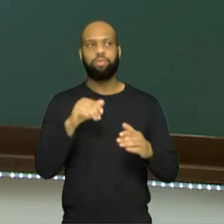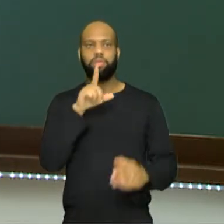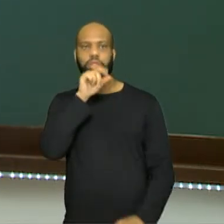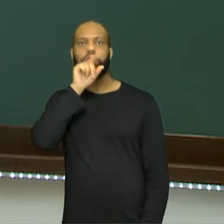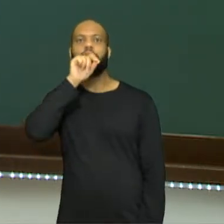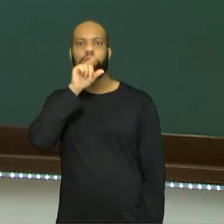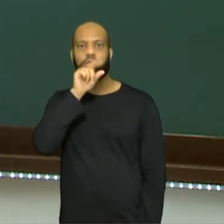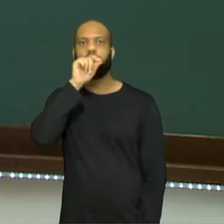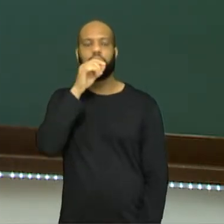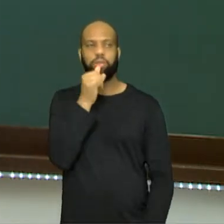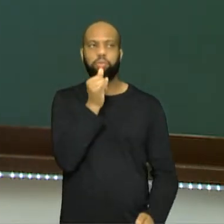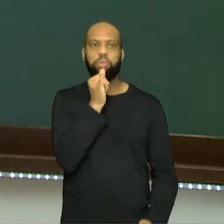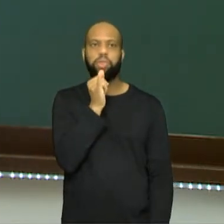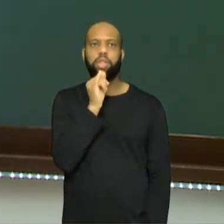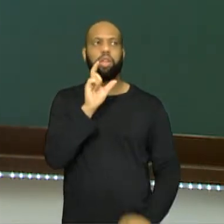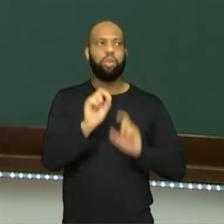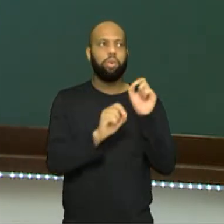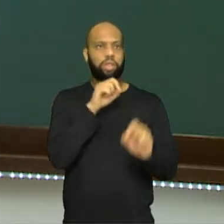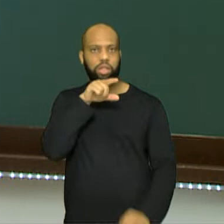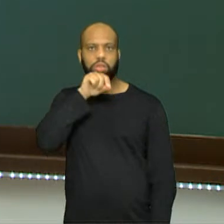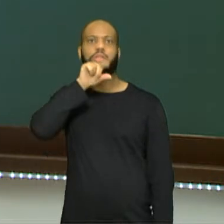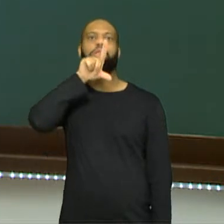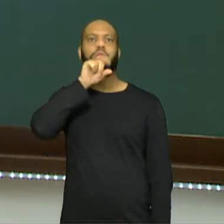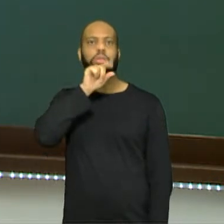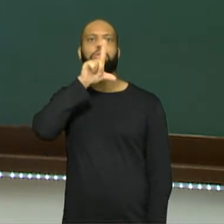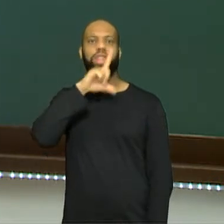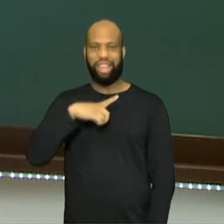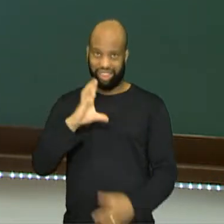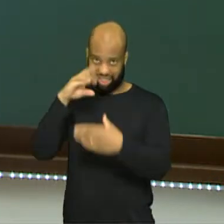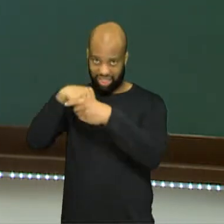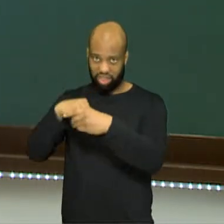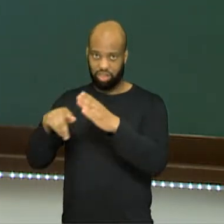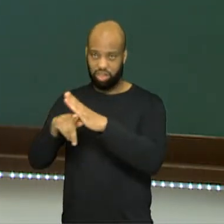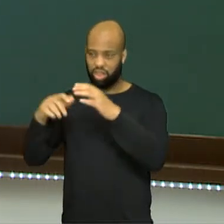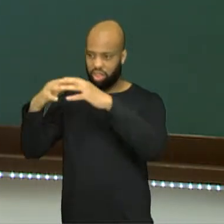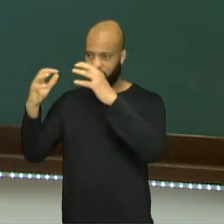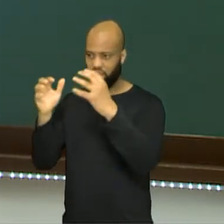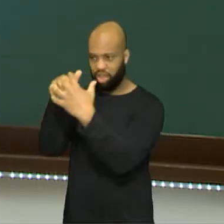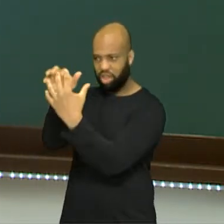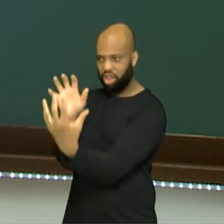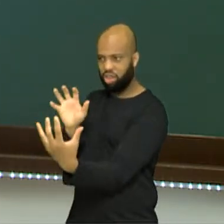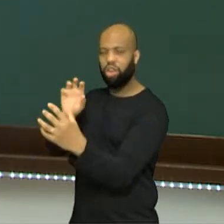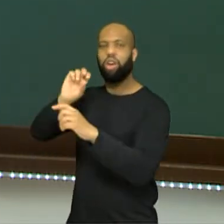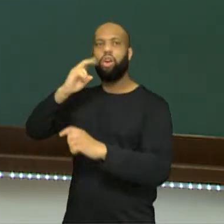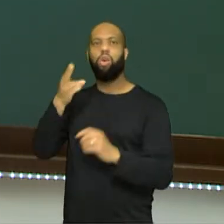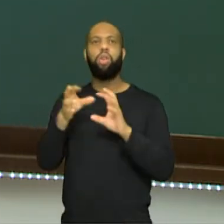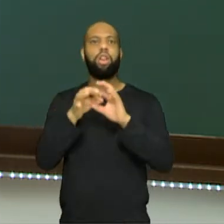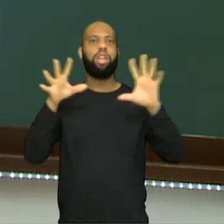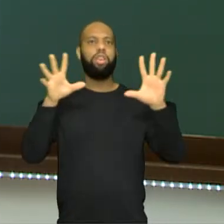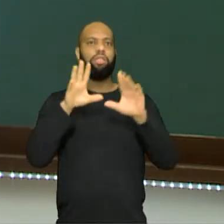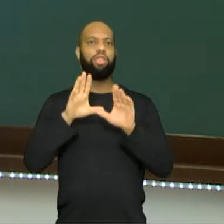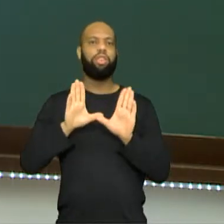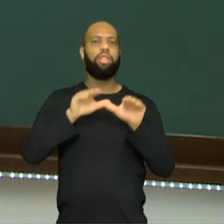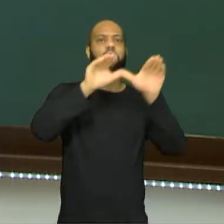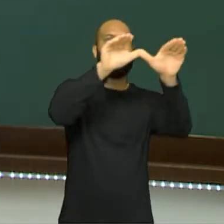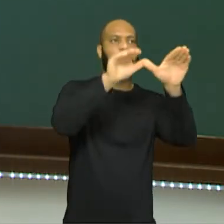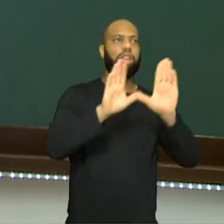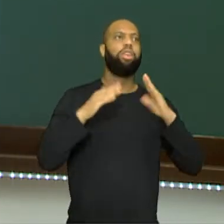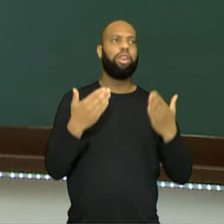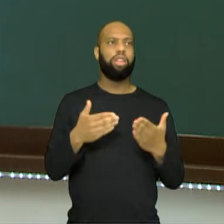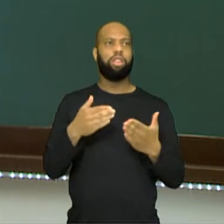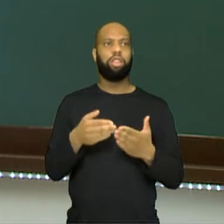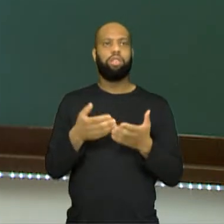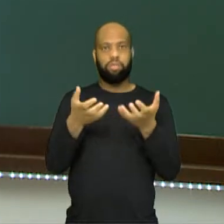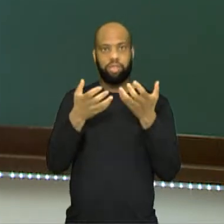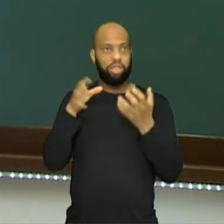por exemplo. O lugar de pássaro, será que é na gaiola ou é em liberdade? Pessoas querem ouvir música, legal, escuta no